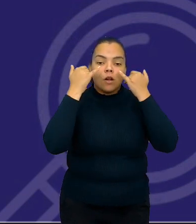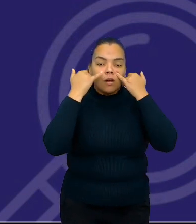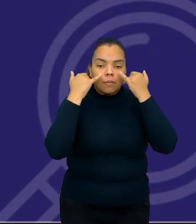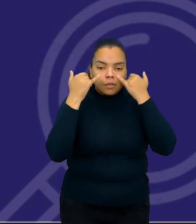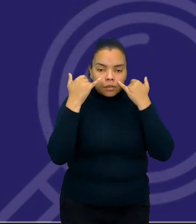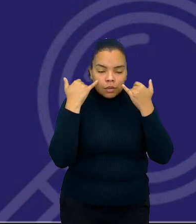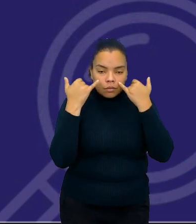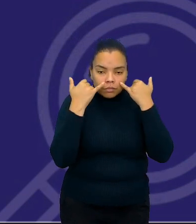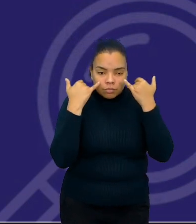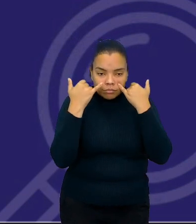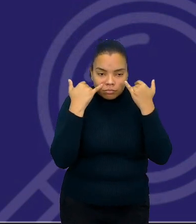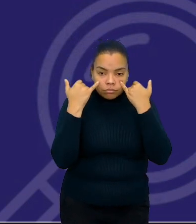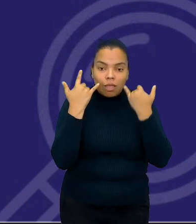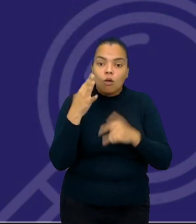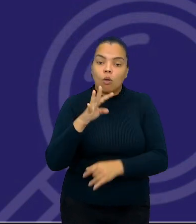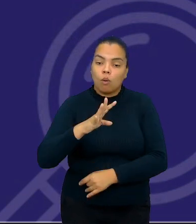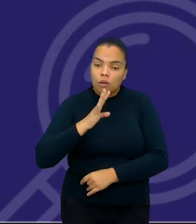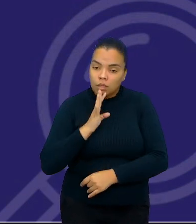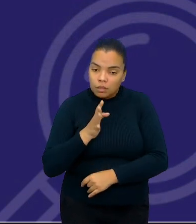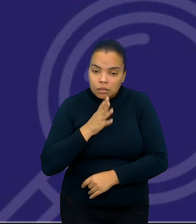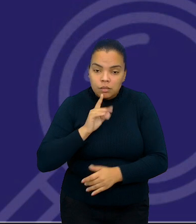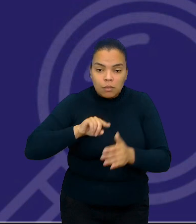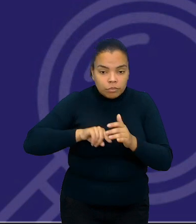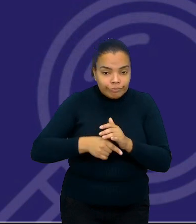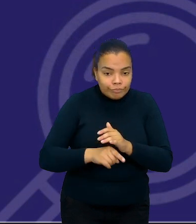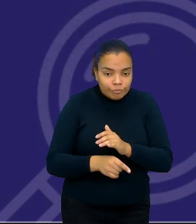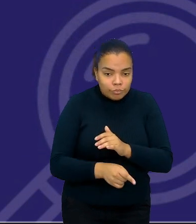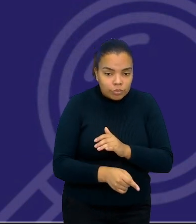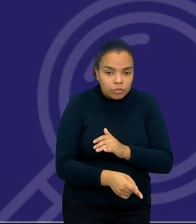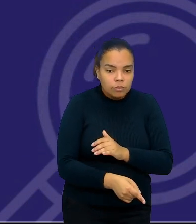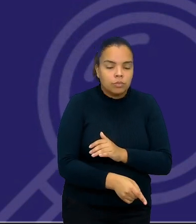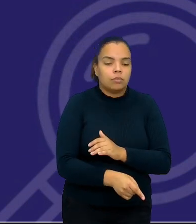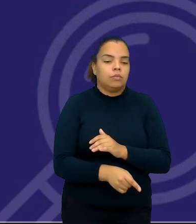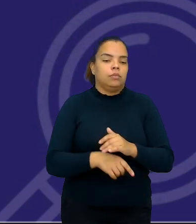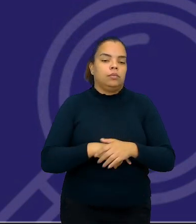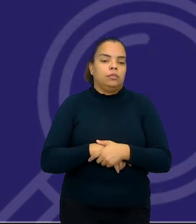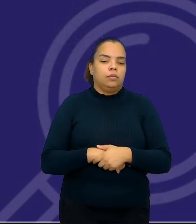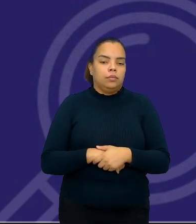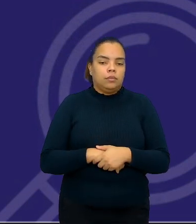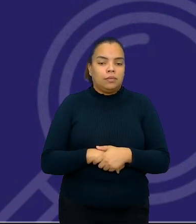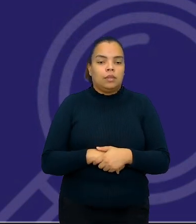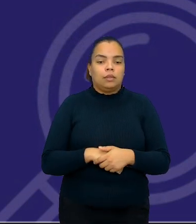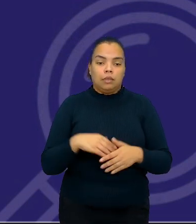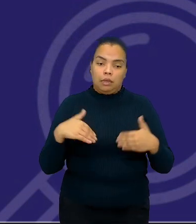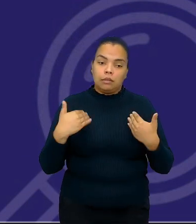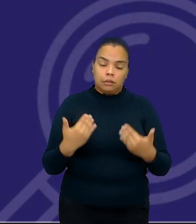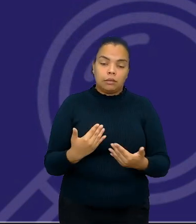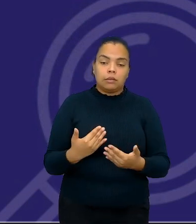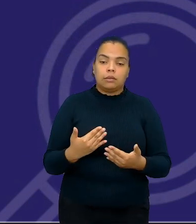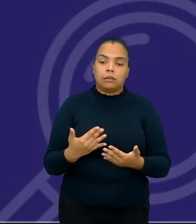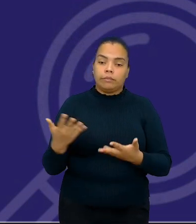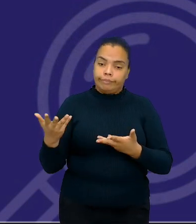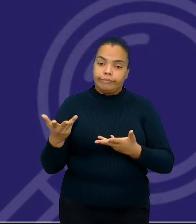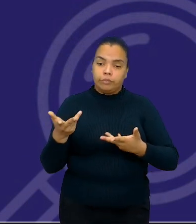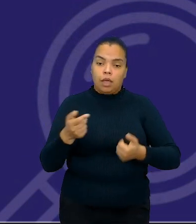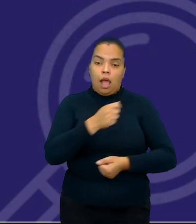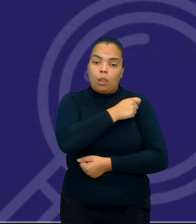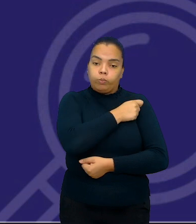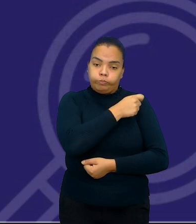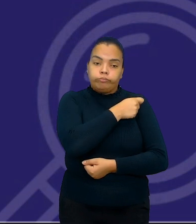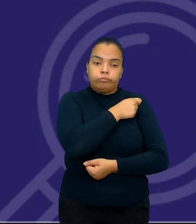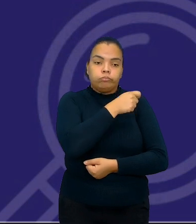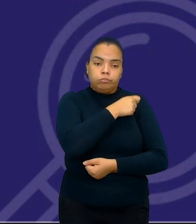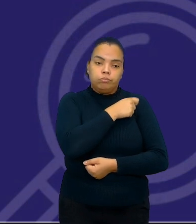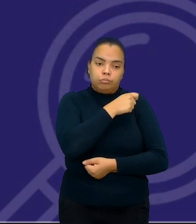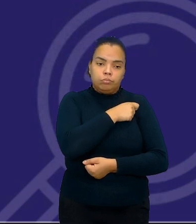do conhecimento. Assim, nós podemos aguardar, né, que os estudantes tragam artigos e materiais